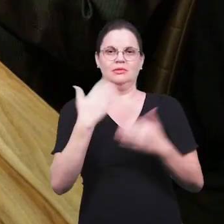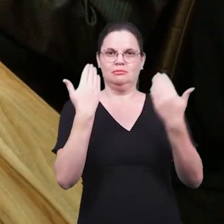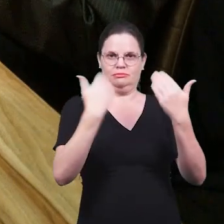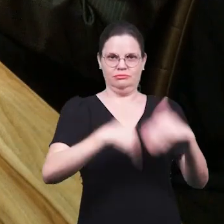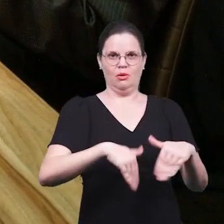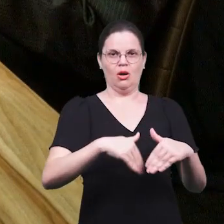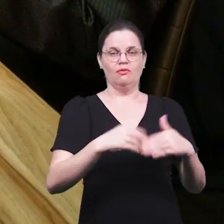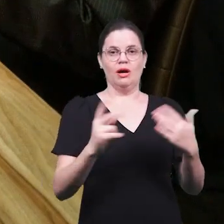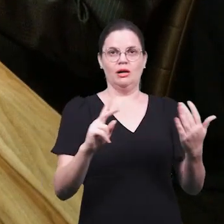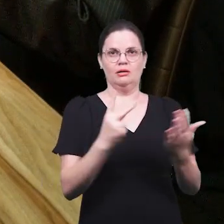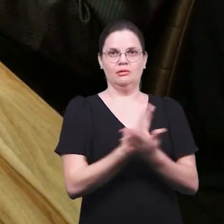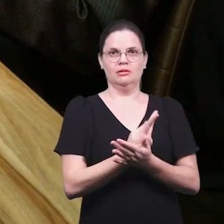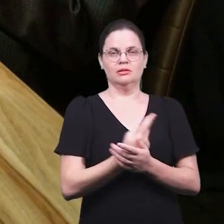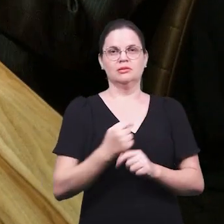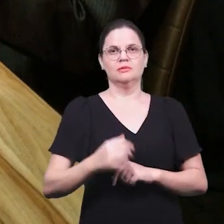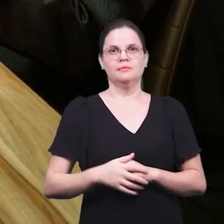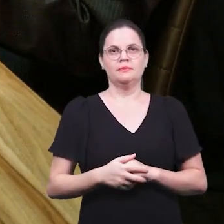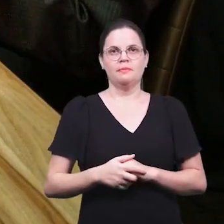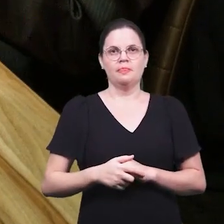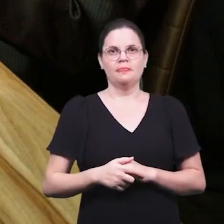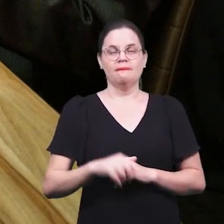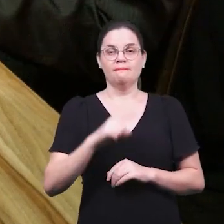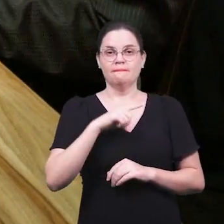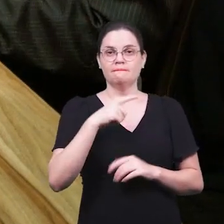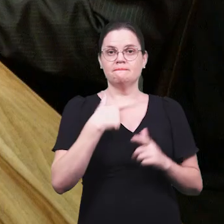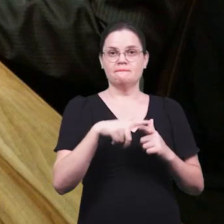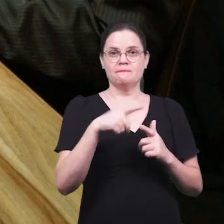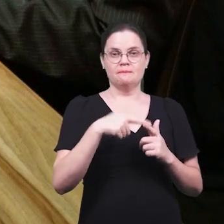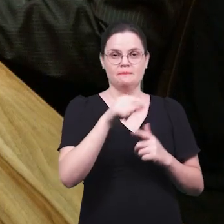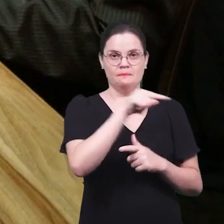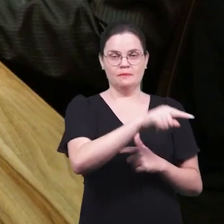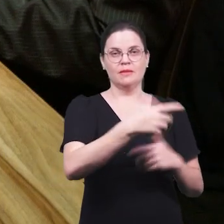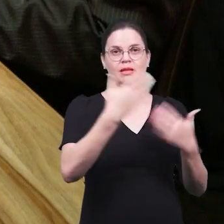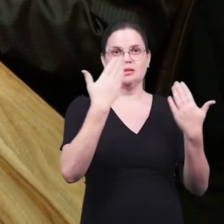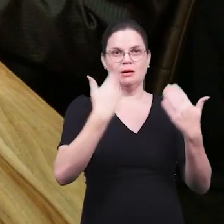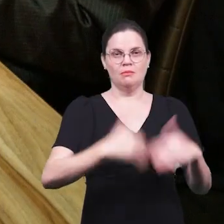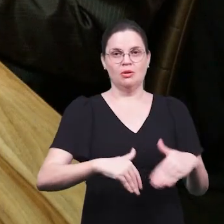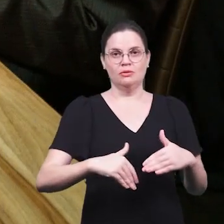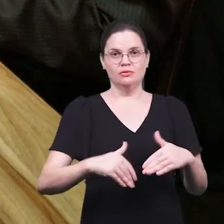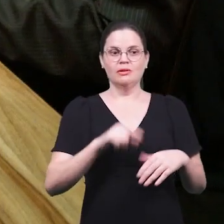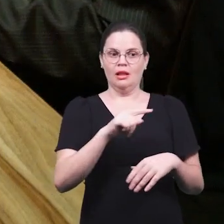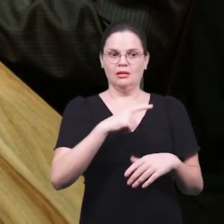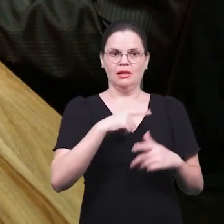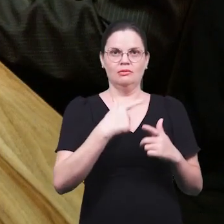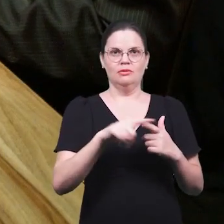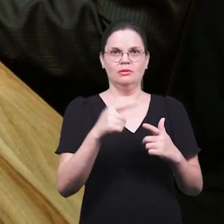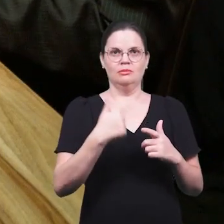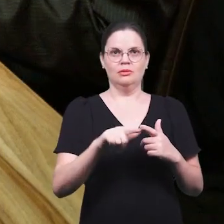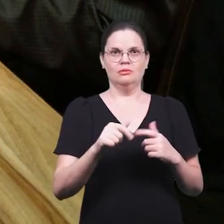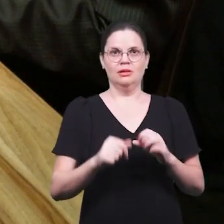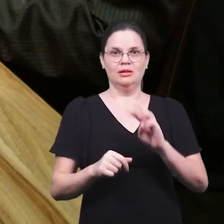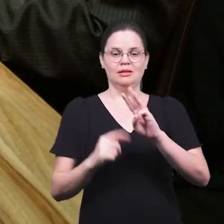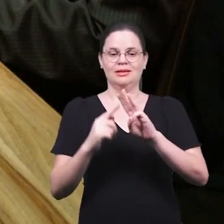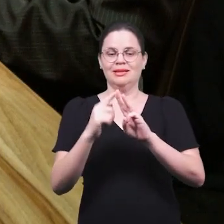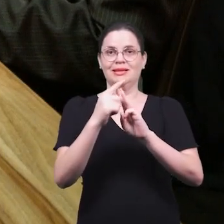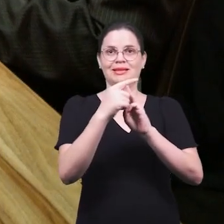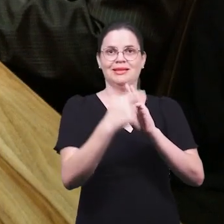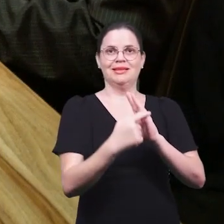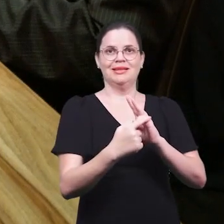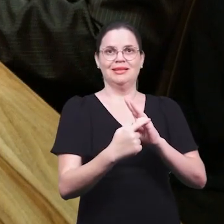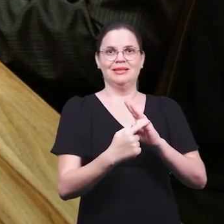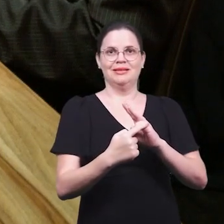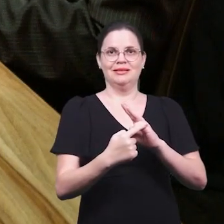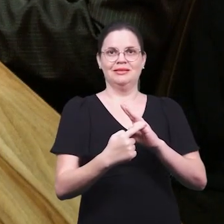tinha acontecido no domingo anterior, era uma segunda-feira, e havia tido problemas